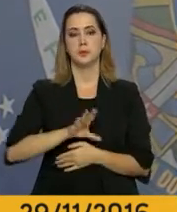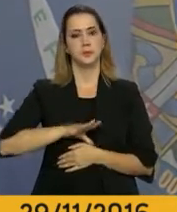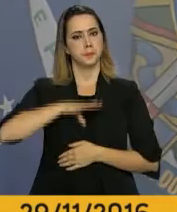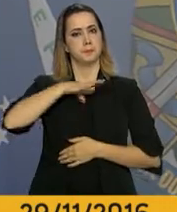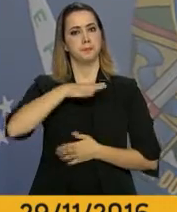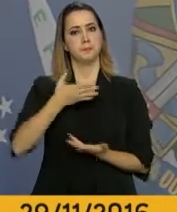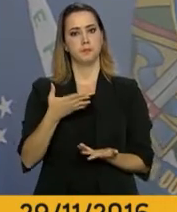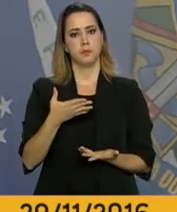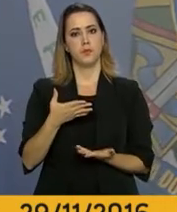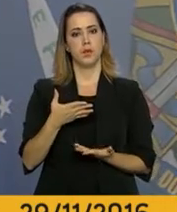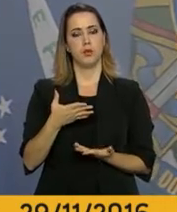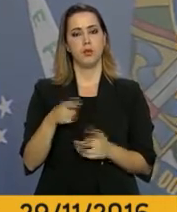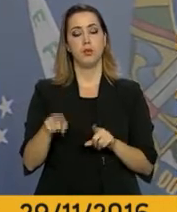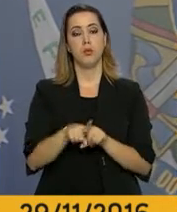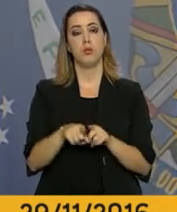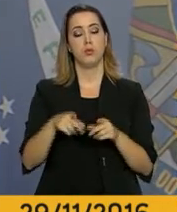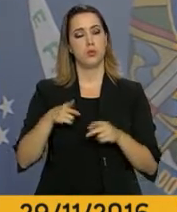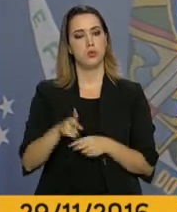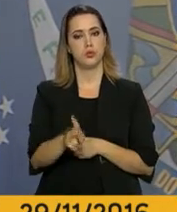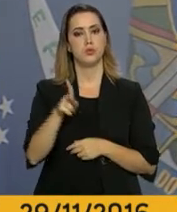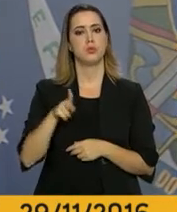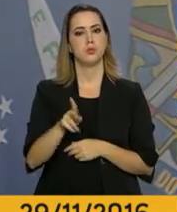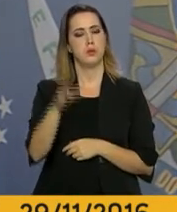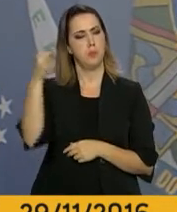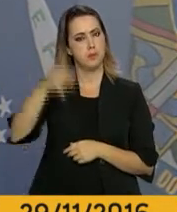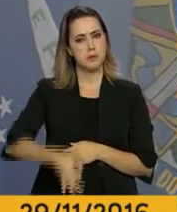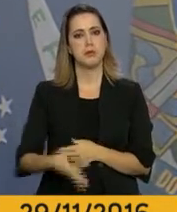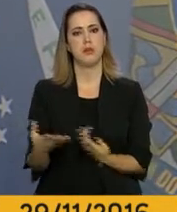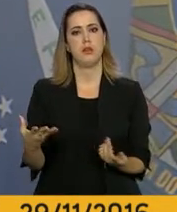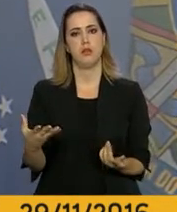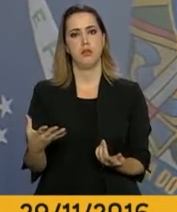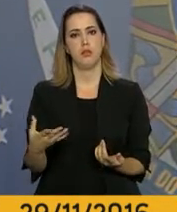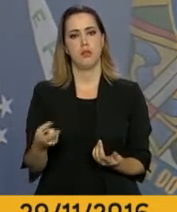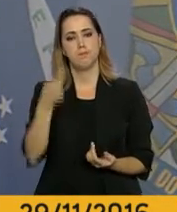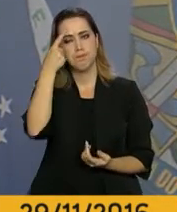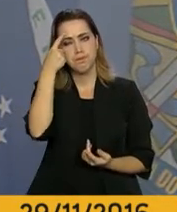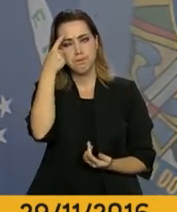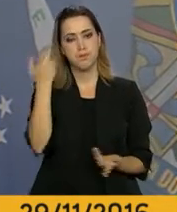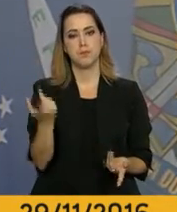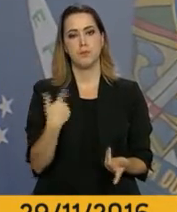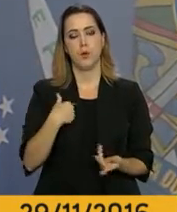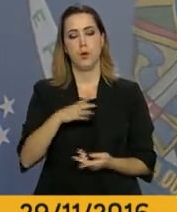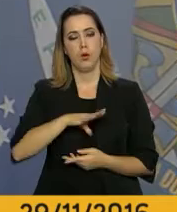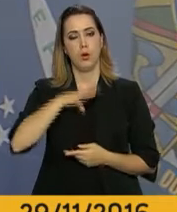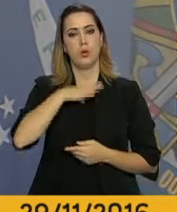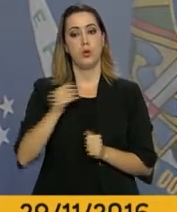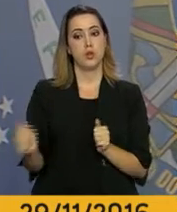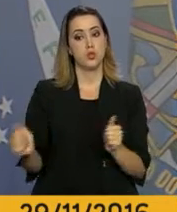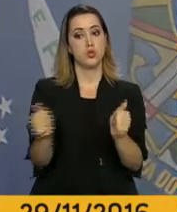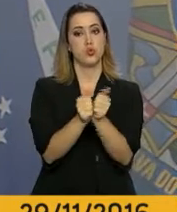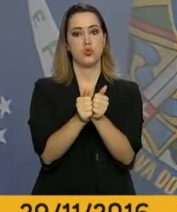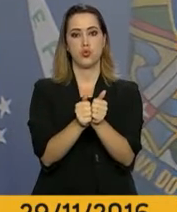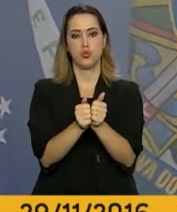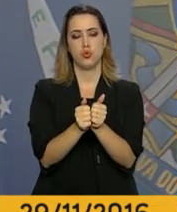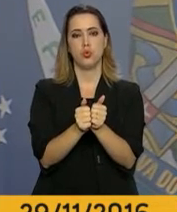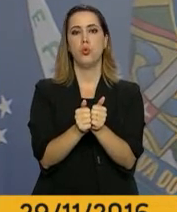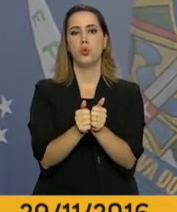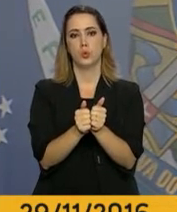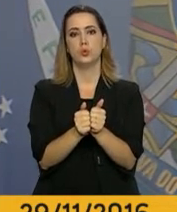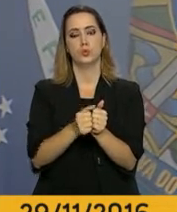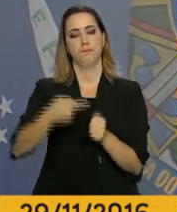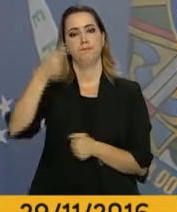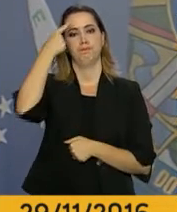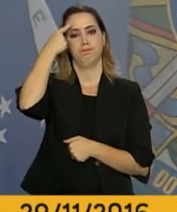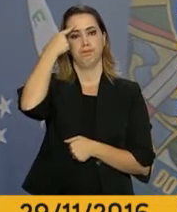naturalmente pautada pelo bom senso é a coragem alicerçada em colorada no bom senso